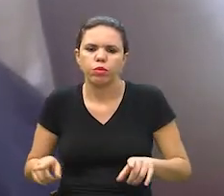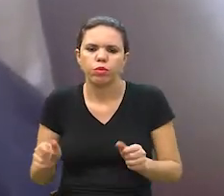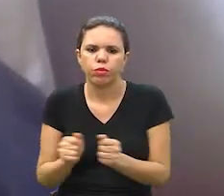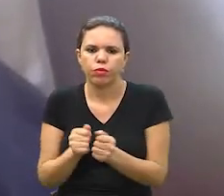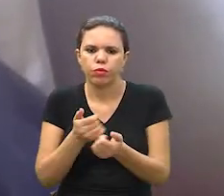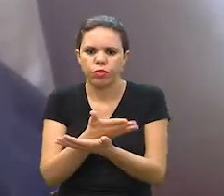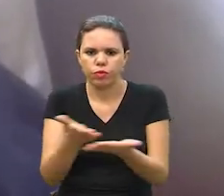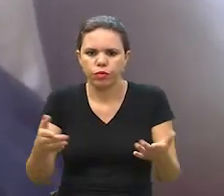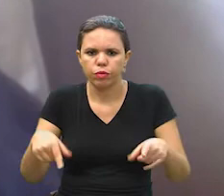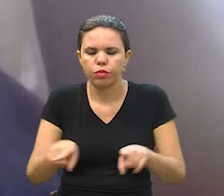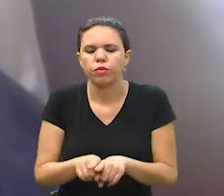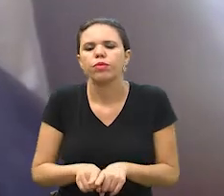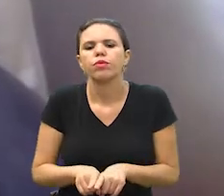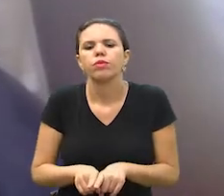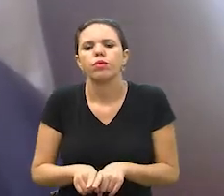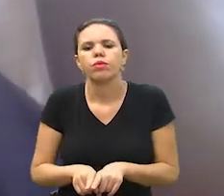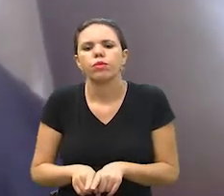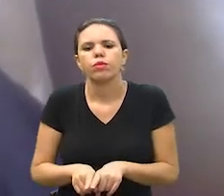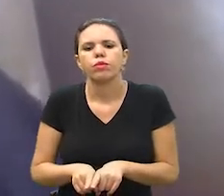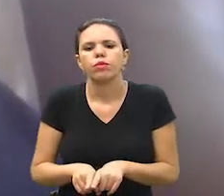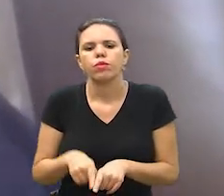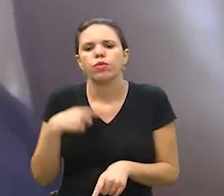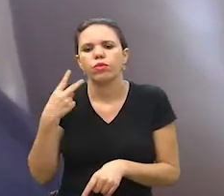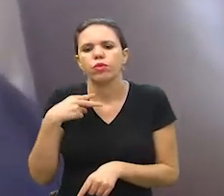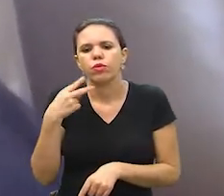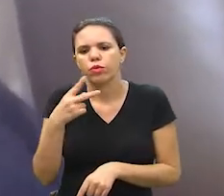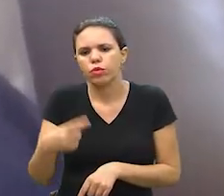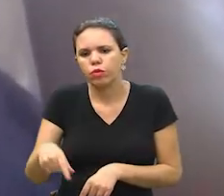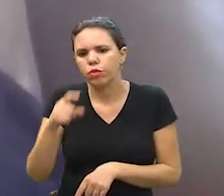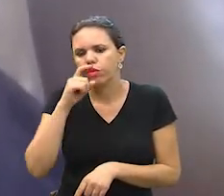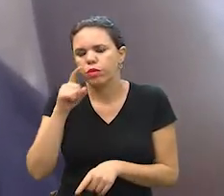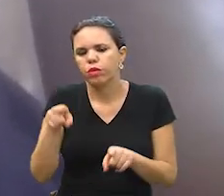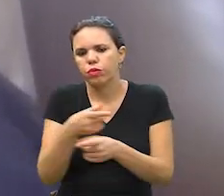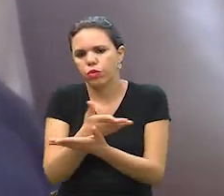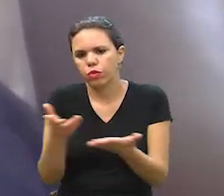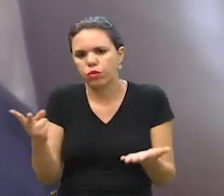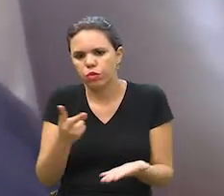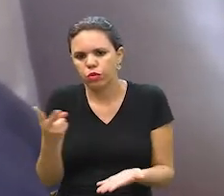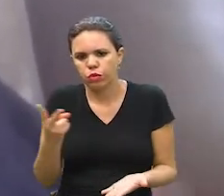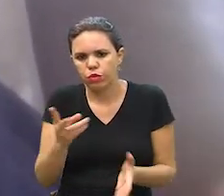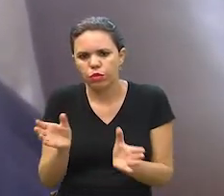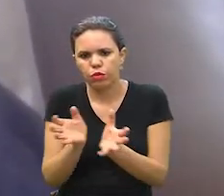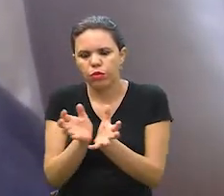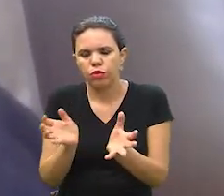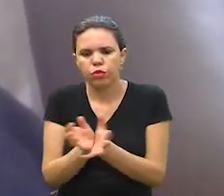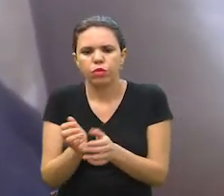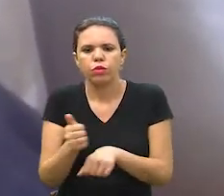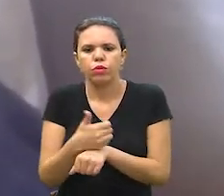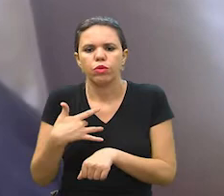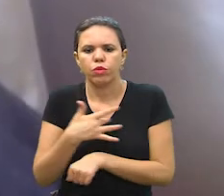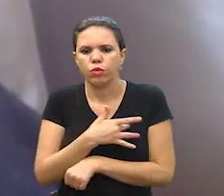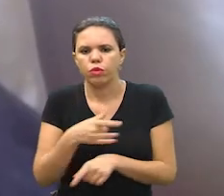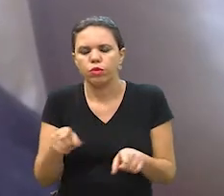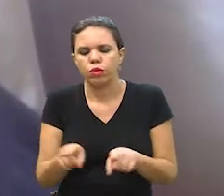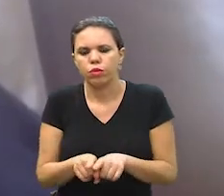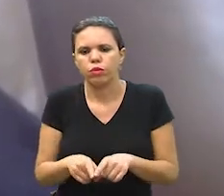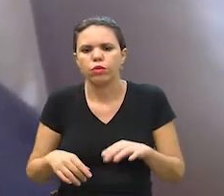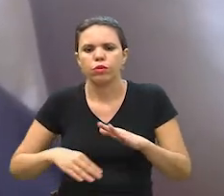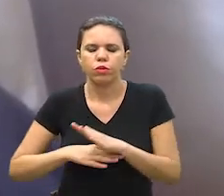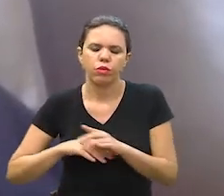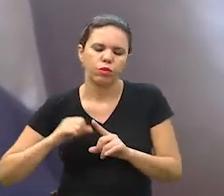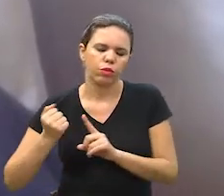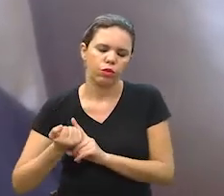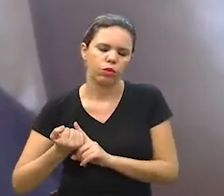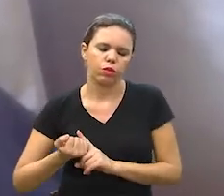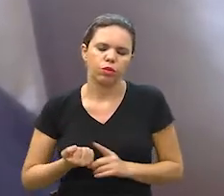são vocês, aí comandados pelo vereador Zé Carlos e por vocês dois aí na Comissão de Saúde, né, de Social e